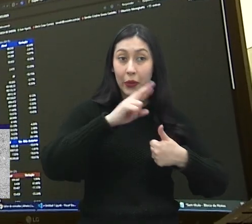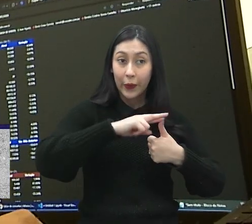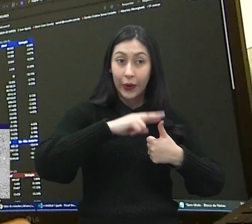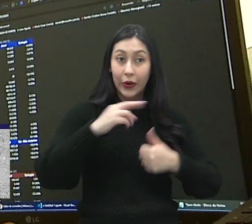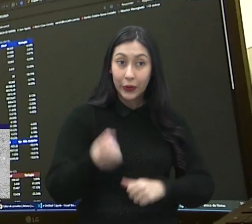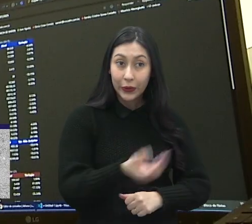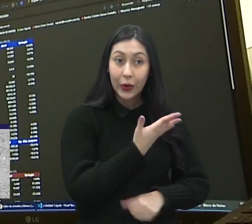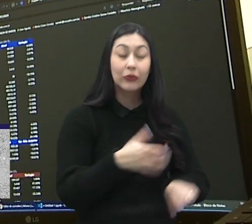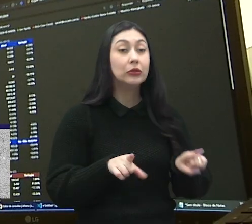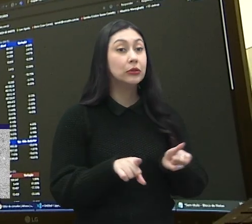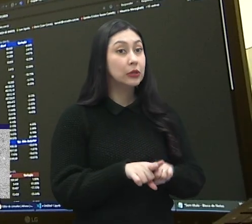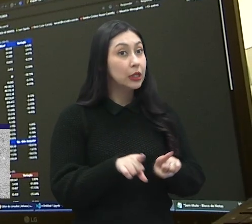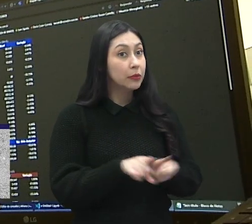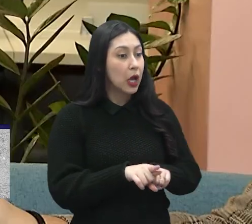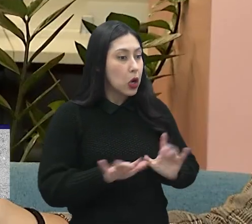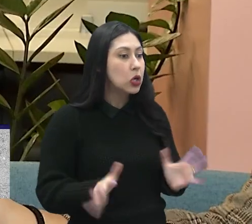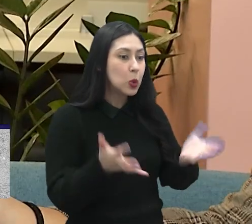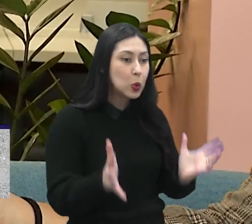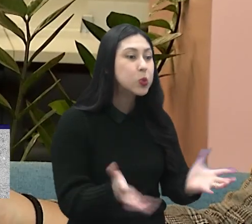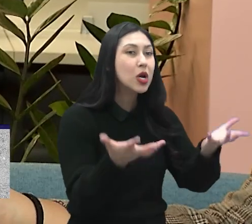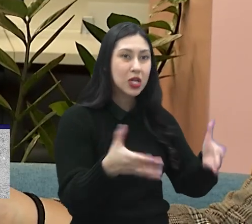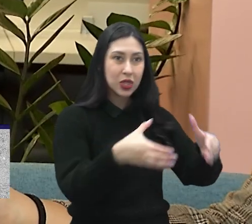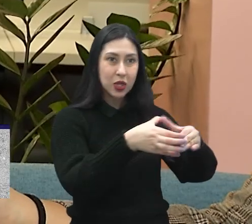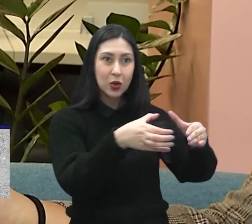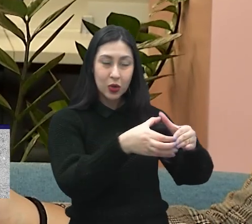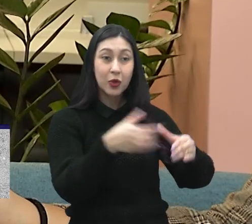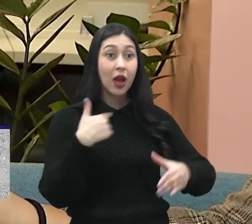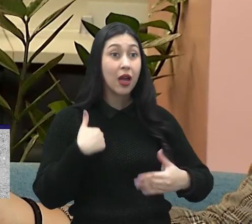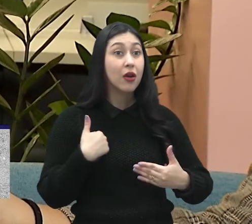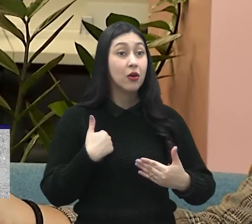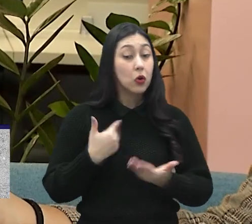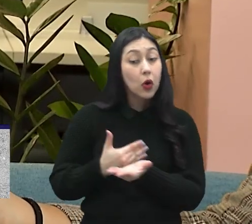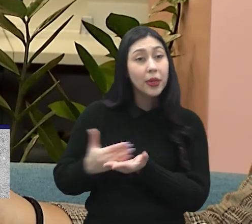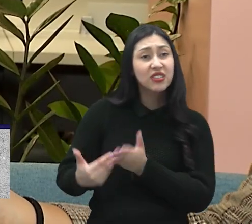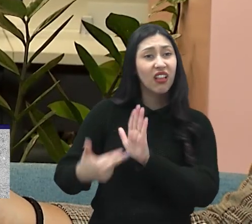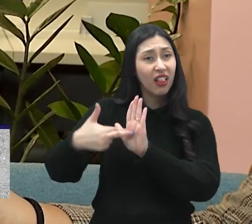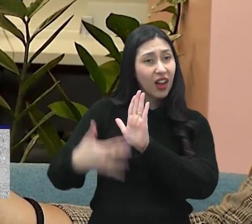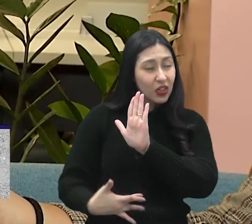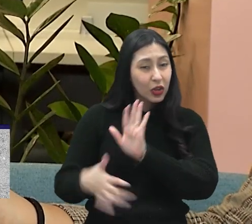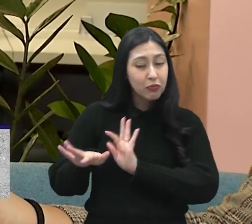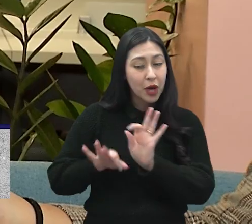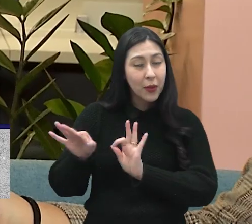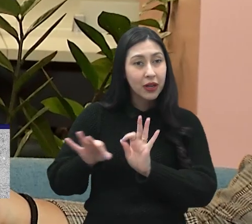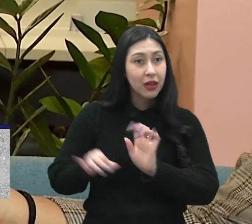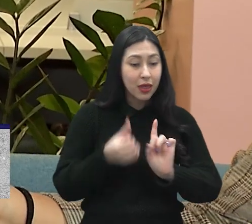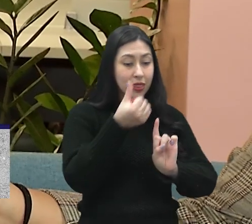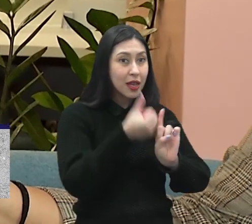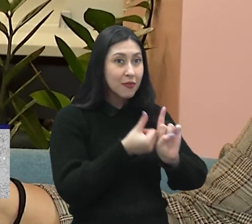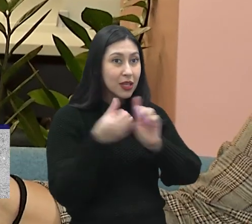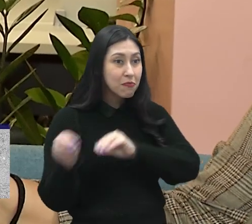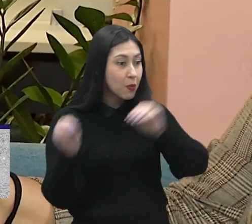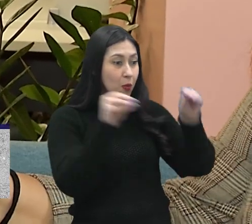conseguir desenvolver também o meu time, Entrei aqui para fazer relatório. Depois de 6 meses teve essa